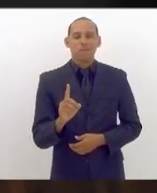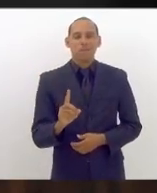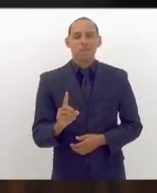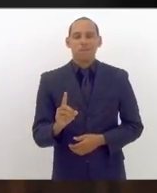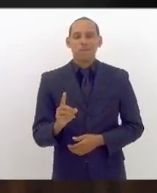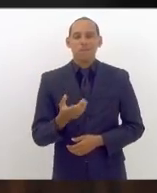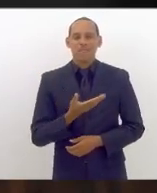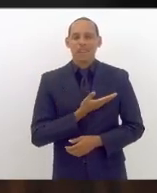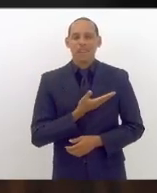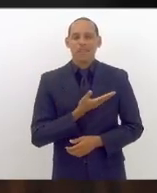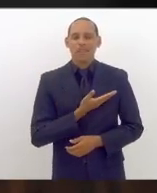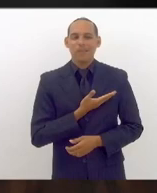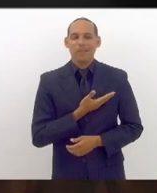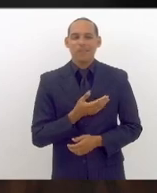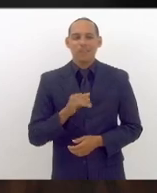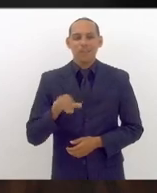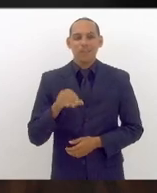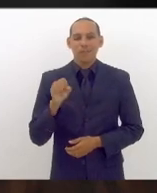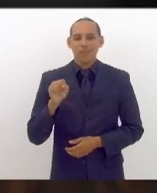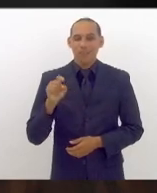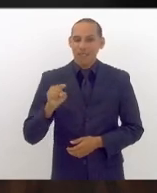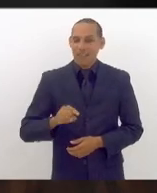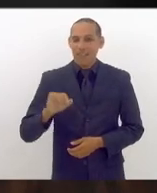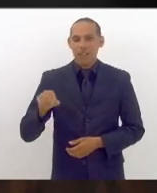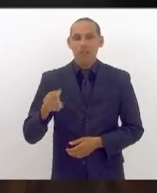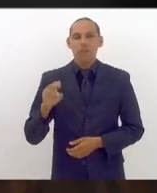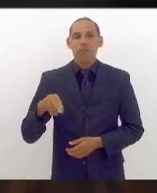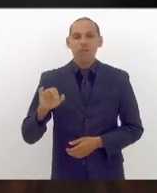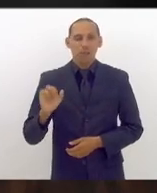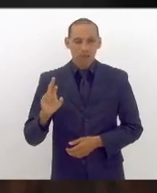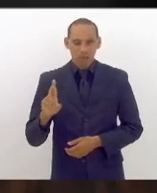é o meu grande amigo José Júnior